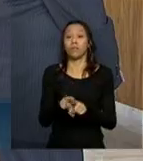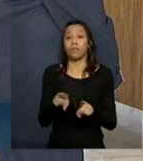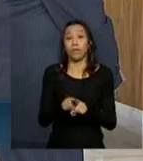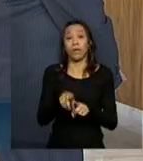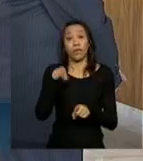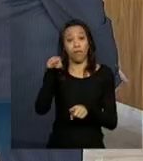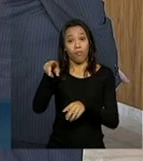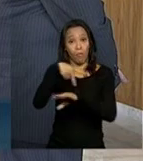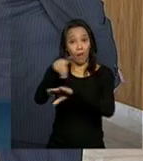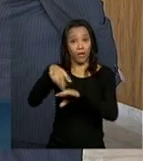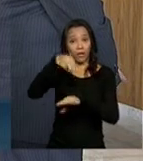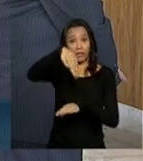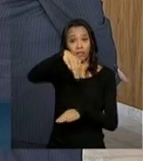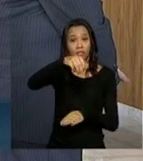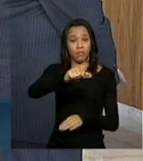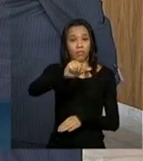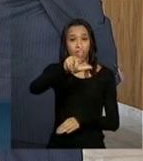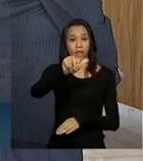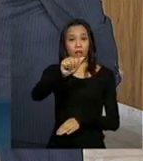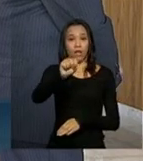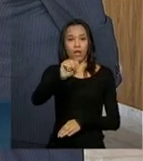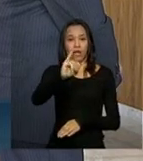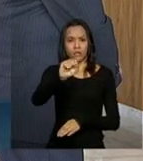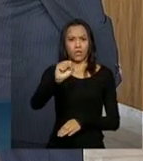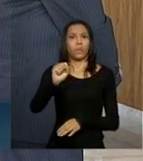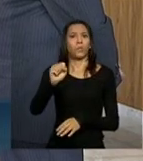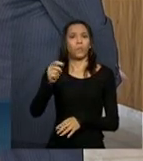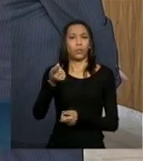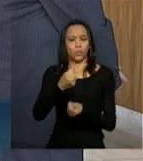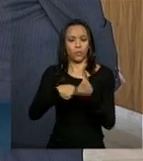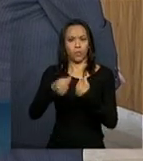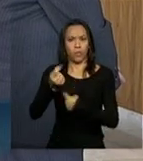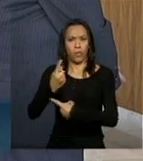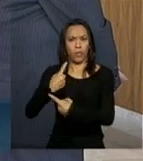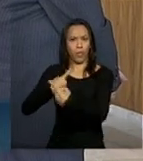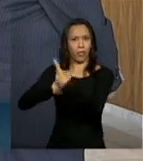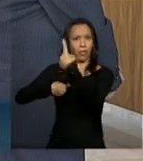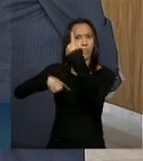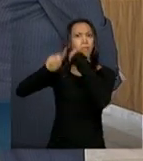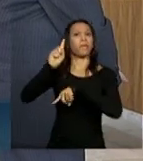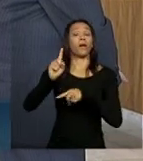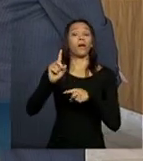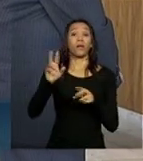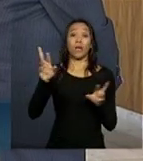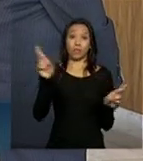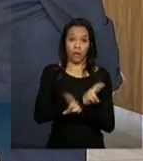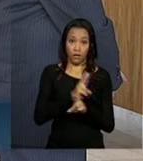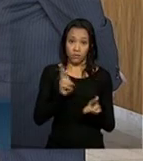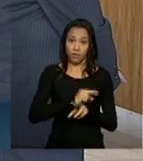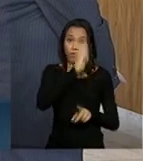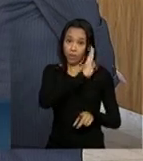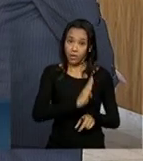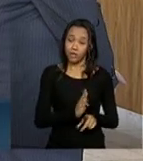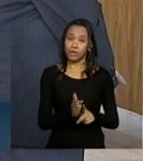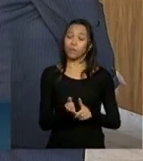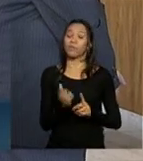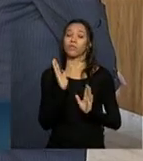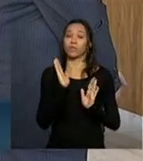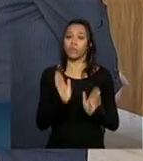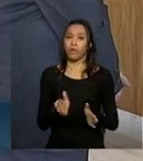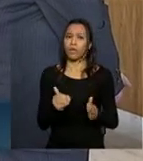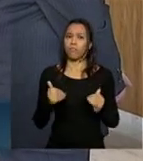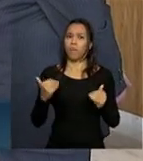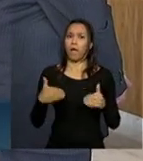Malásia proporciona um ambiente de negócios promissor. O comércio total entre Brasil e Malásia na última década